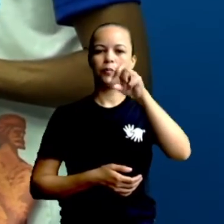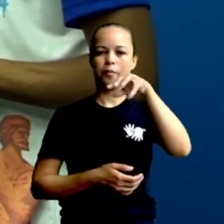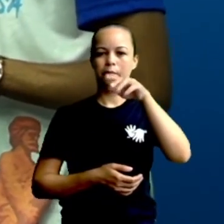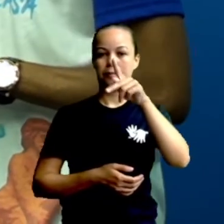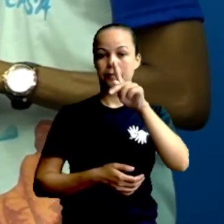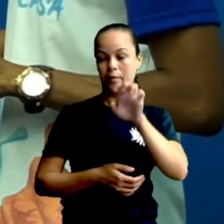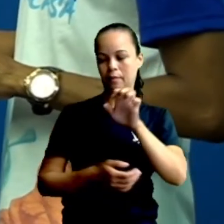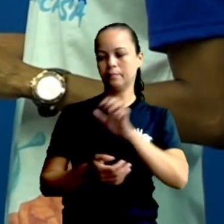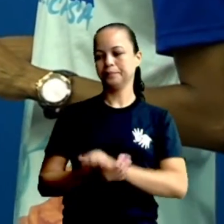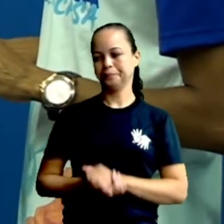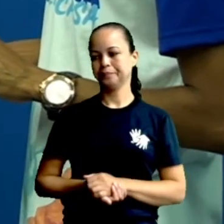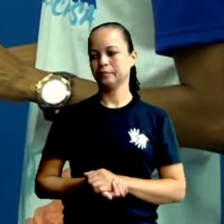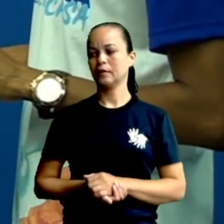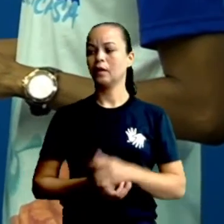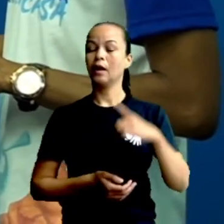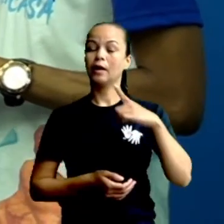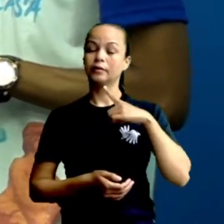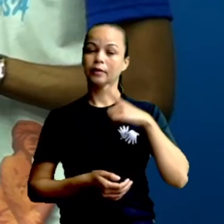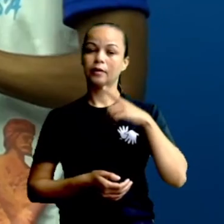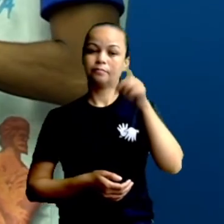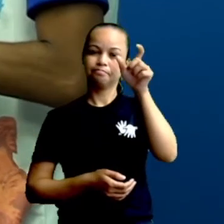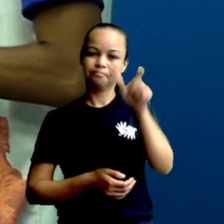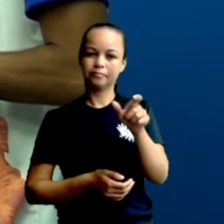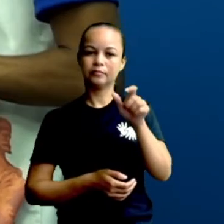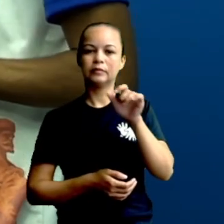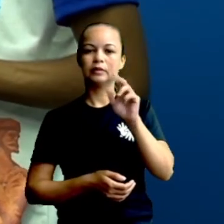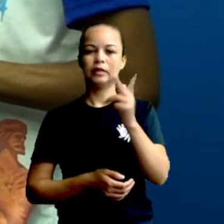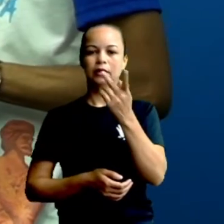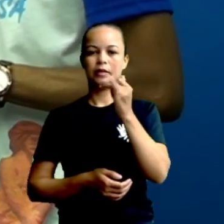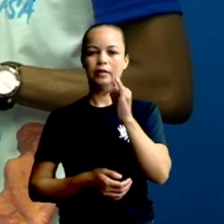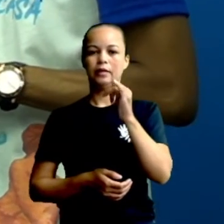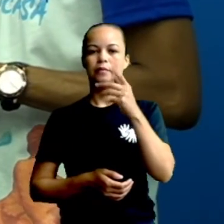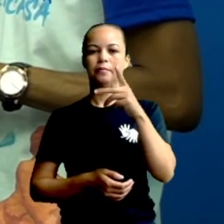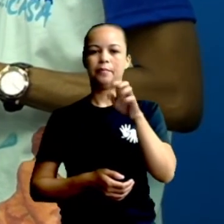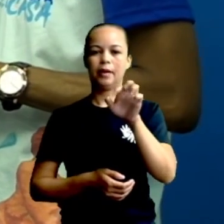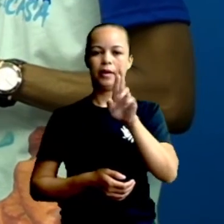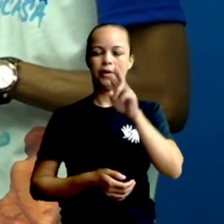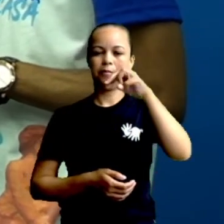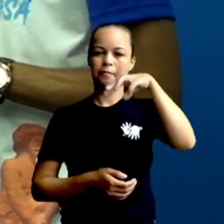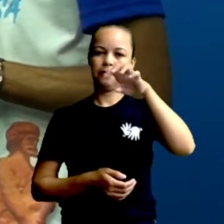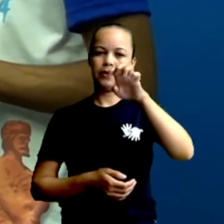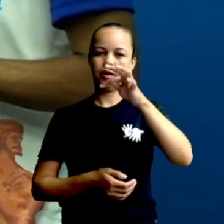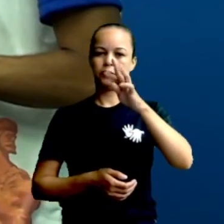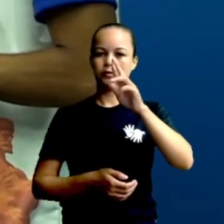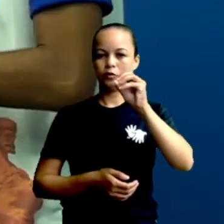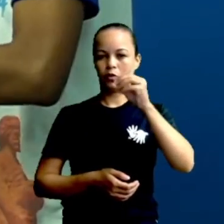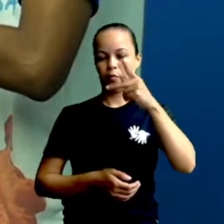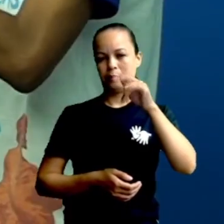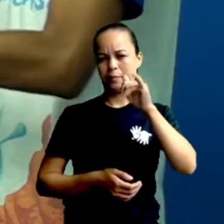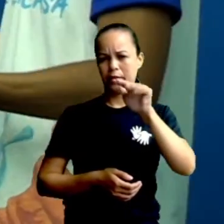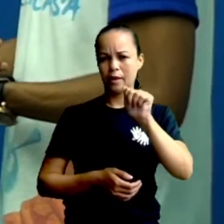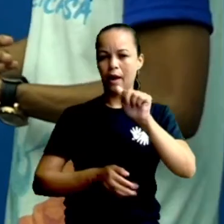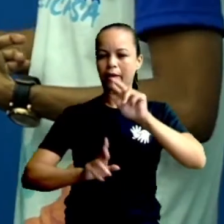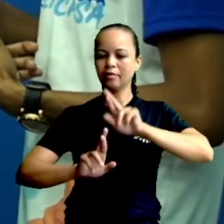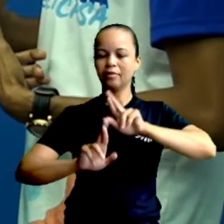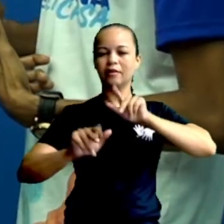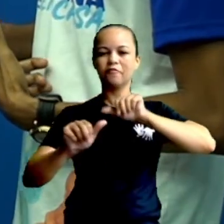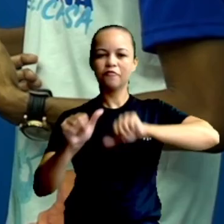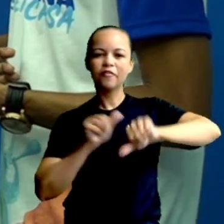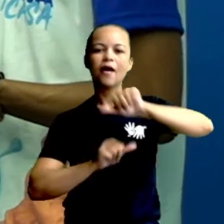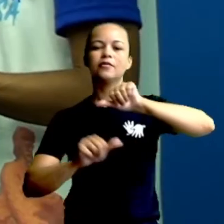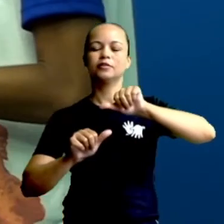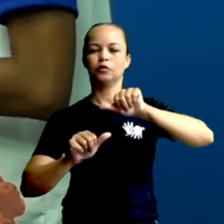pessoa que tem hipermetropia. É o inverso do míope. É, professor? É. A imagem é formada depois da